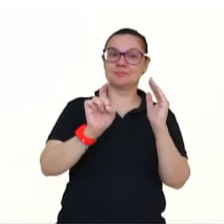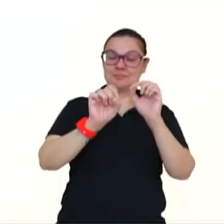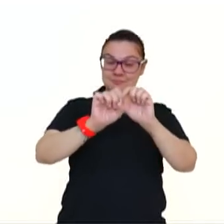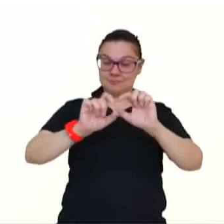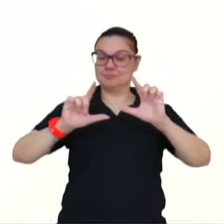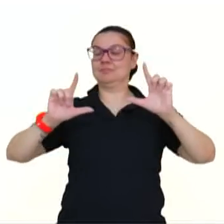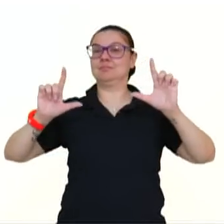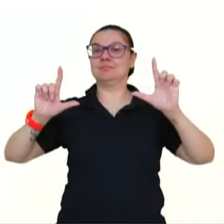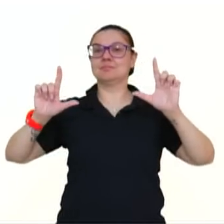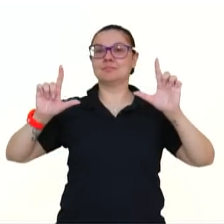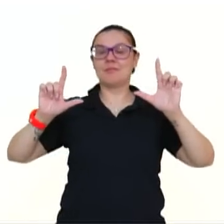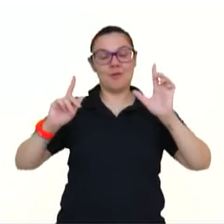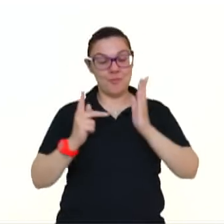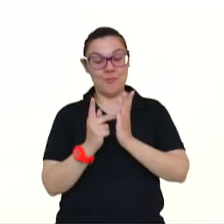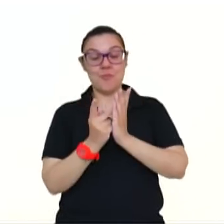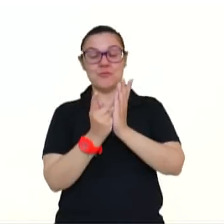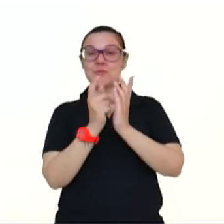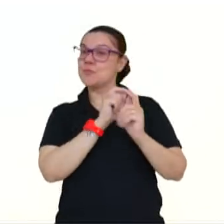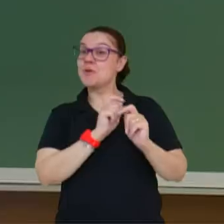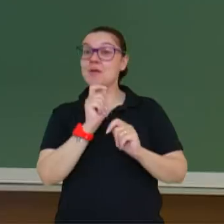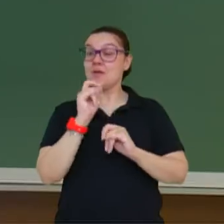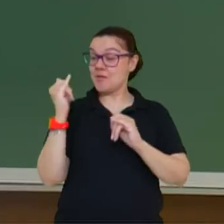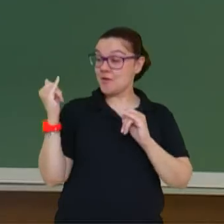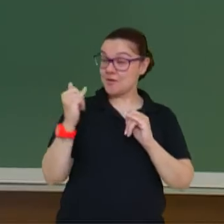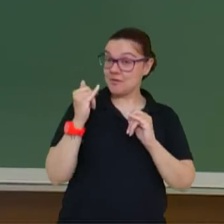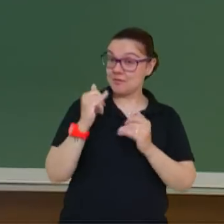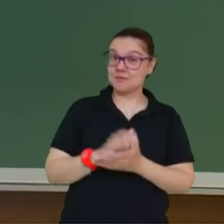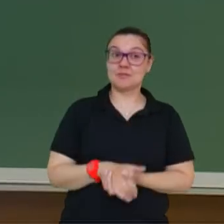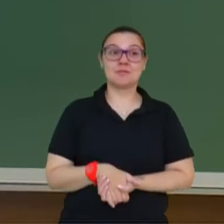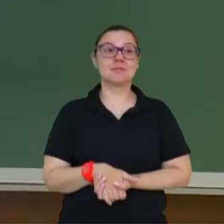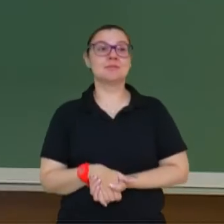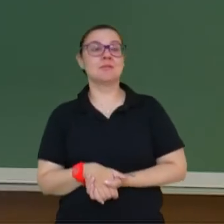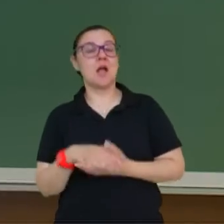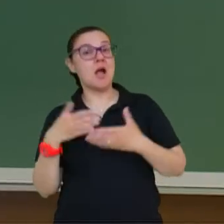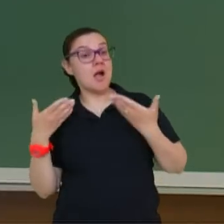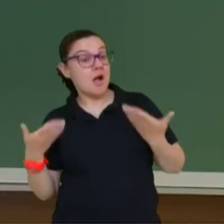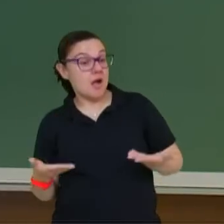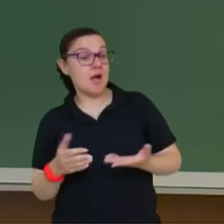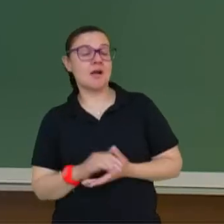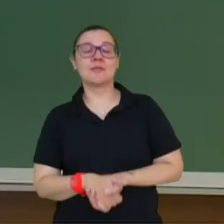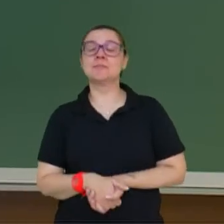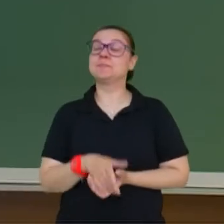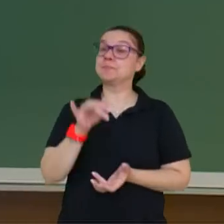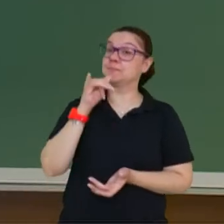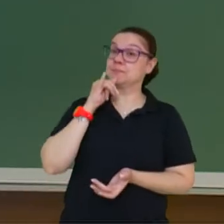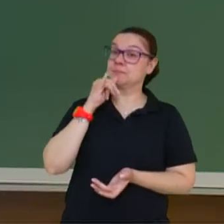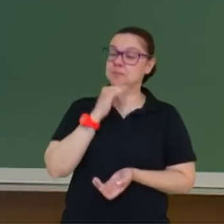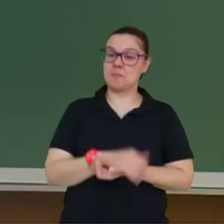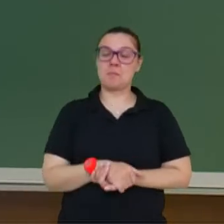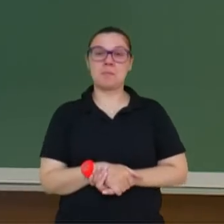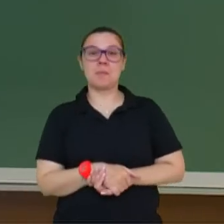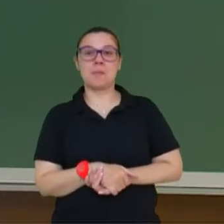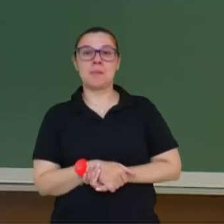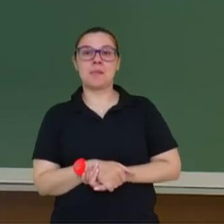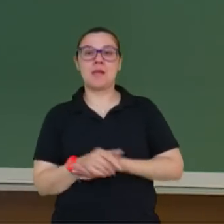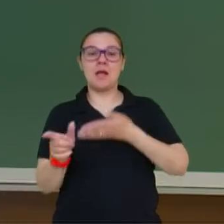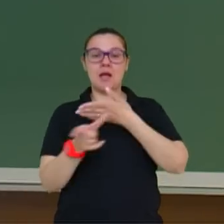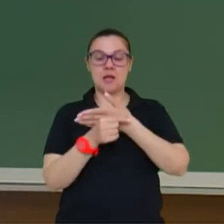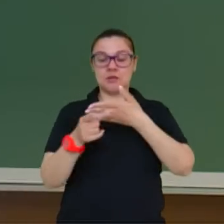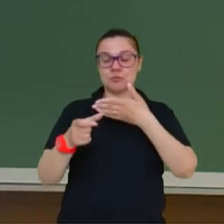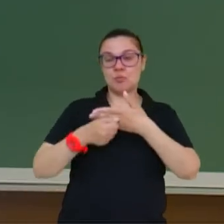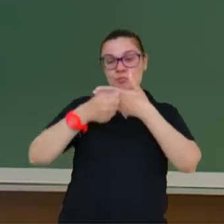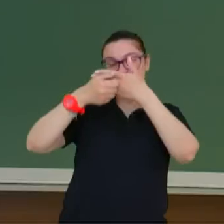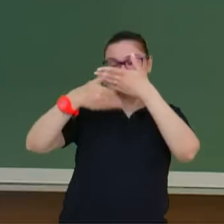clica, você busca uma informação. Aí, por exemplo, a autora está discorrendo